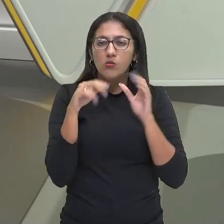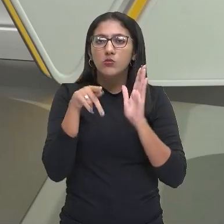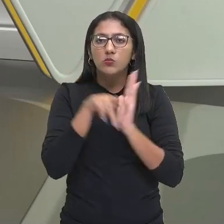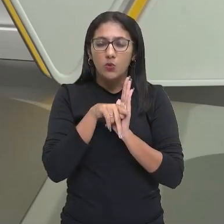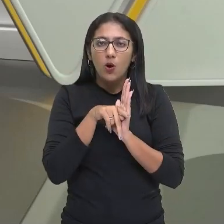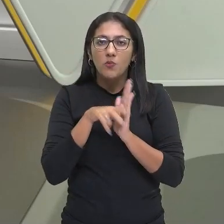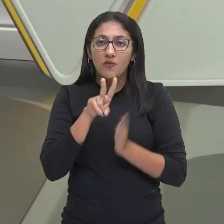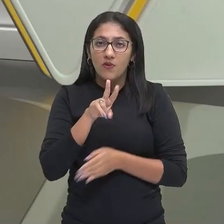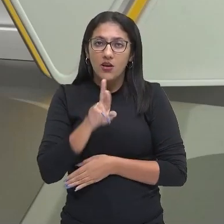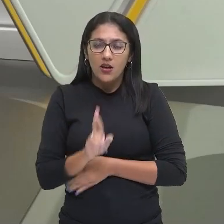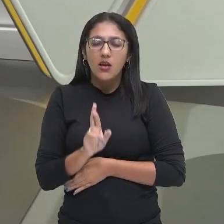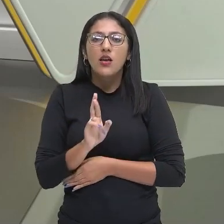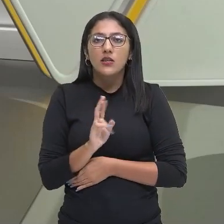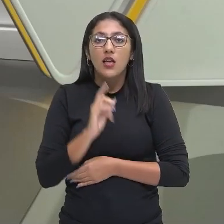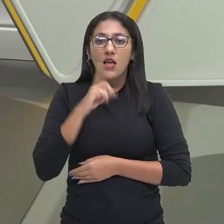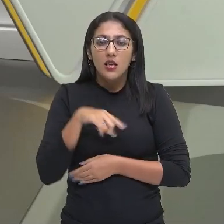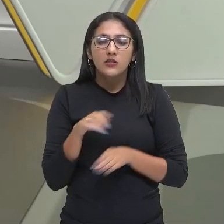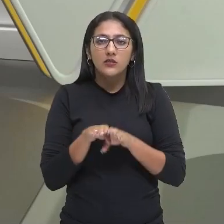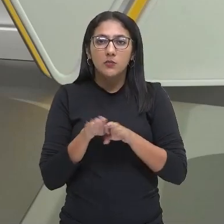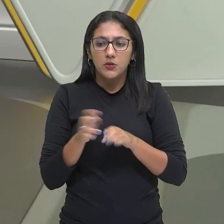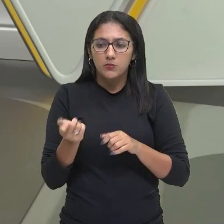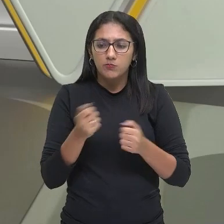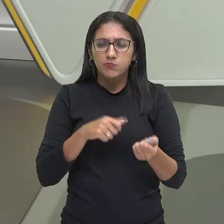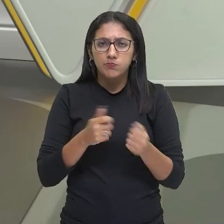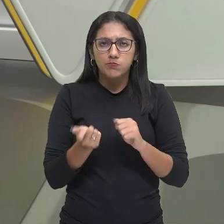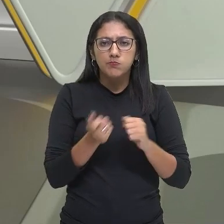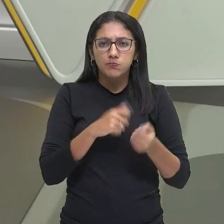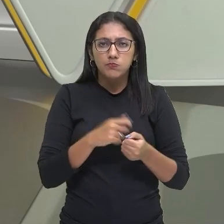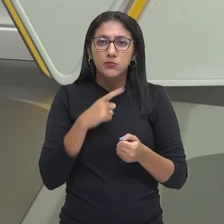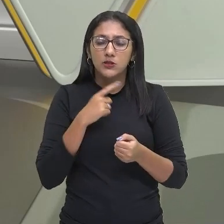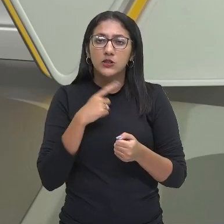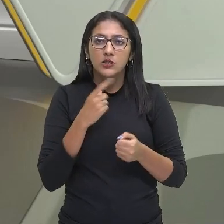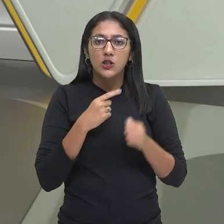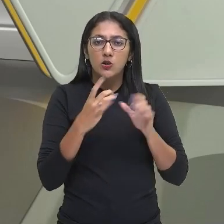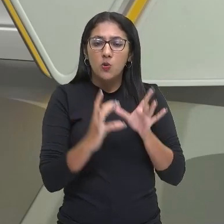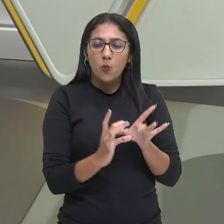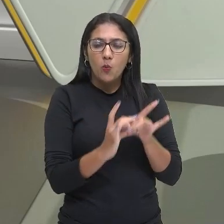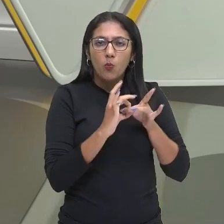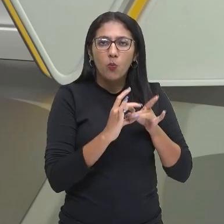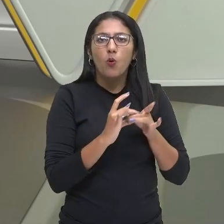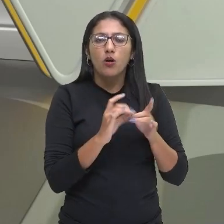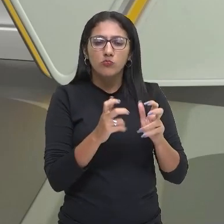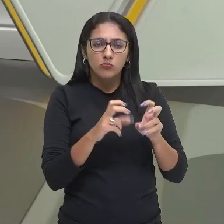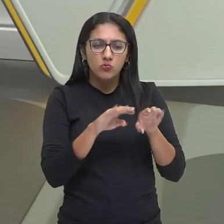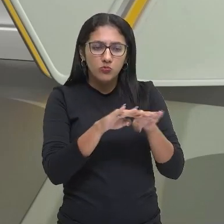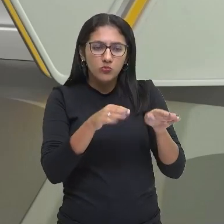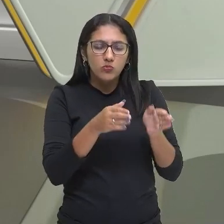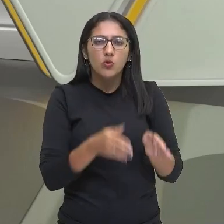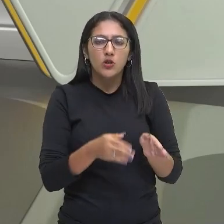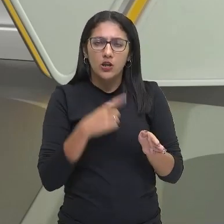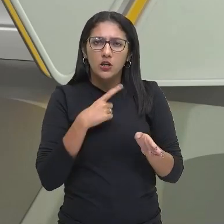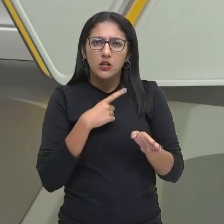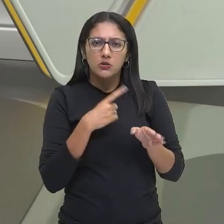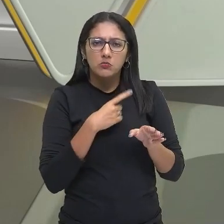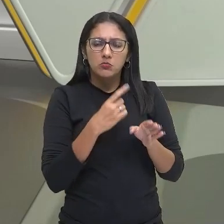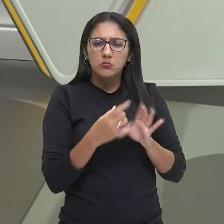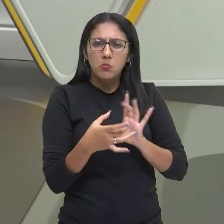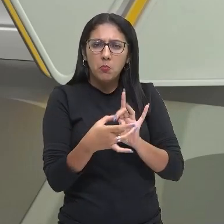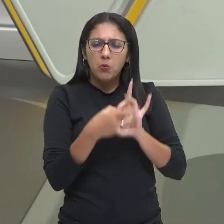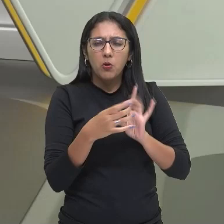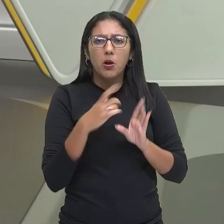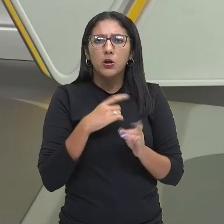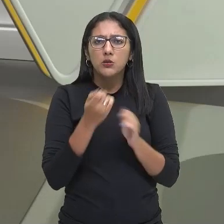realidade virtual, e esses sensores que são captados pelo videogame e que captam o movimento dela, e assim ela pode lutar